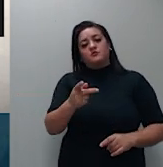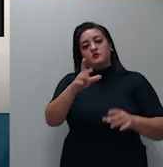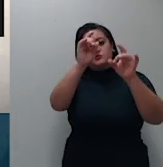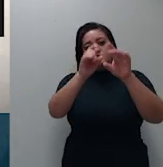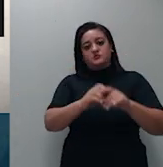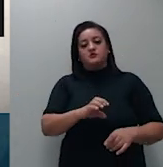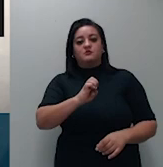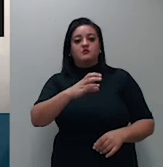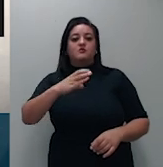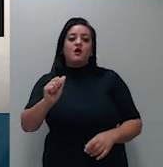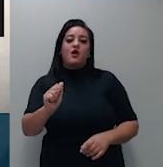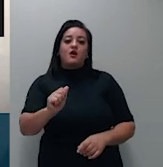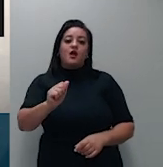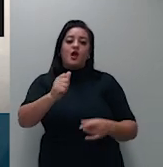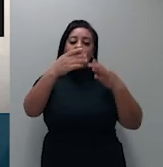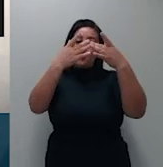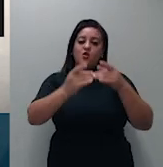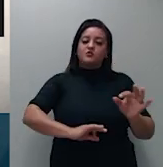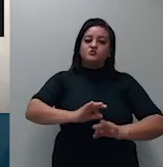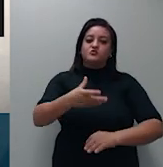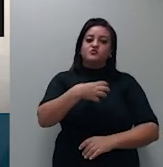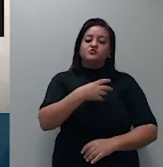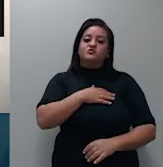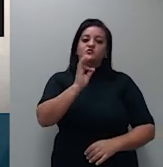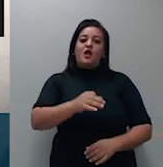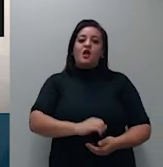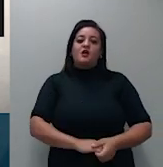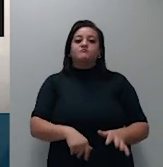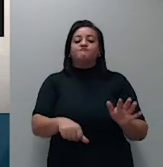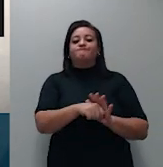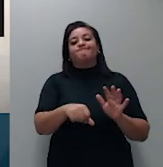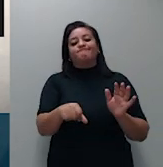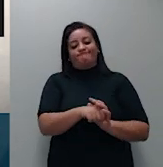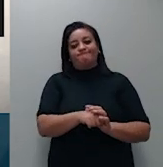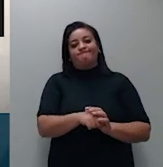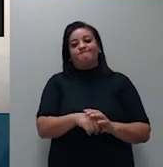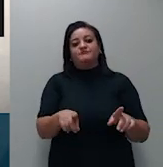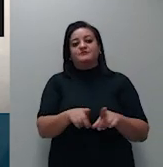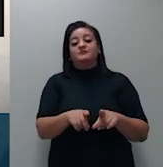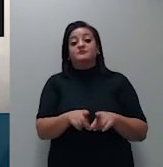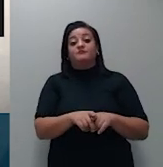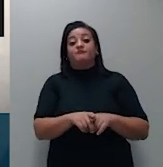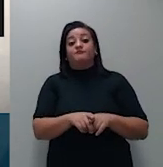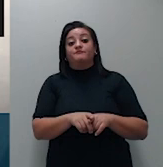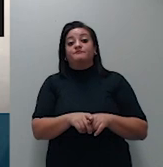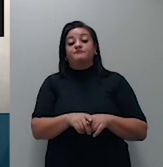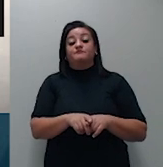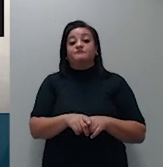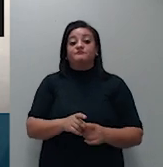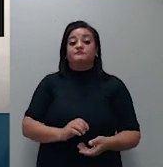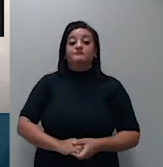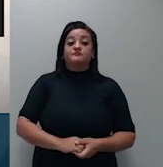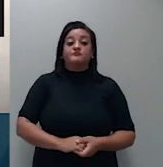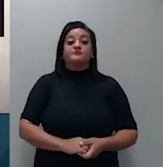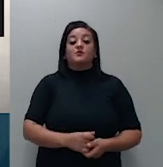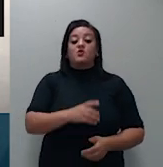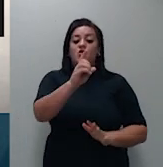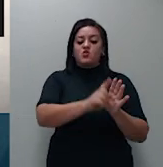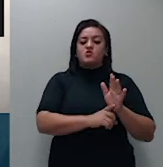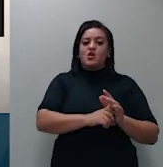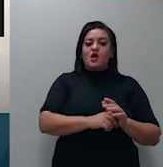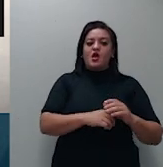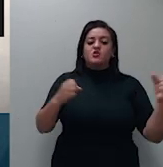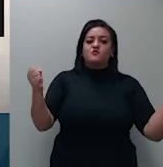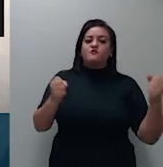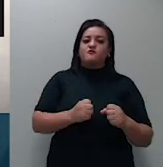de forma expressa a impermeabilidade da integridade física e moral da